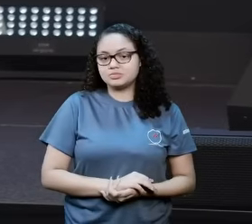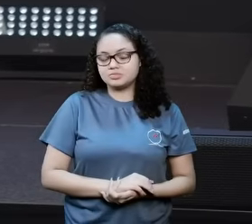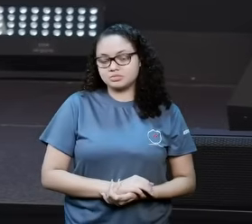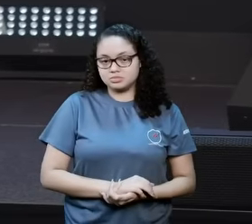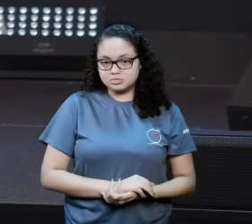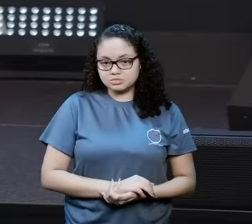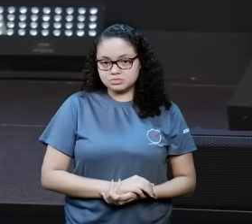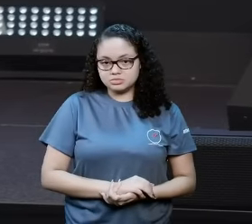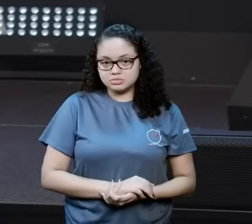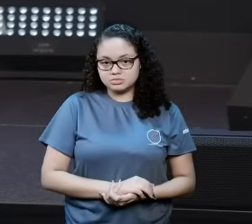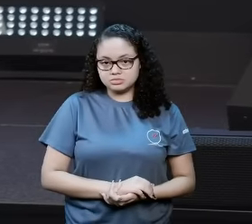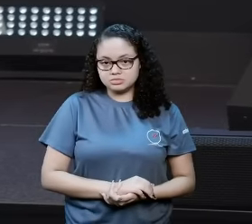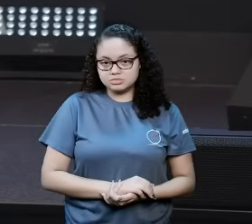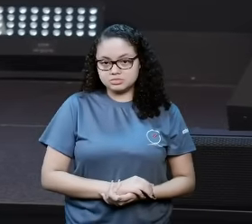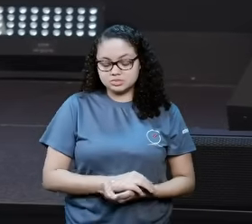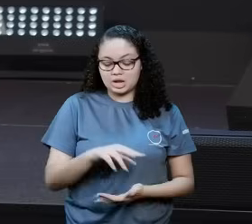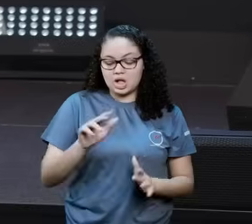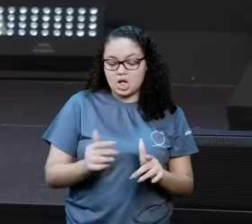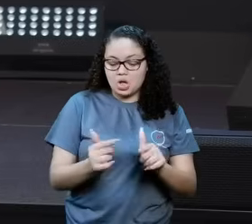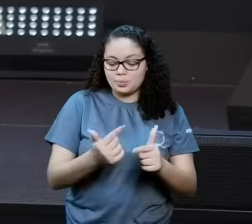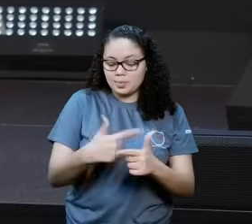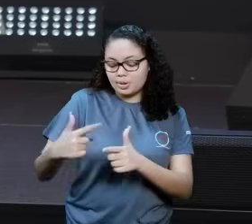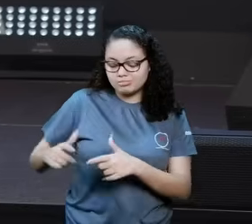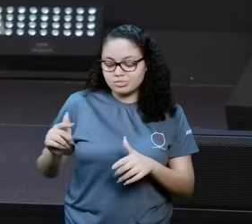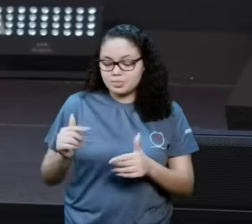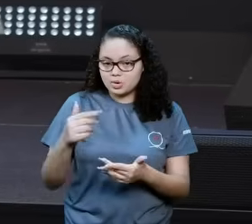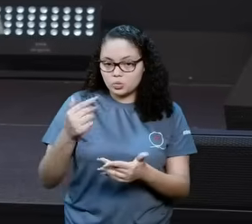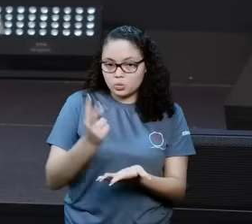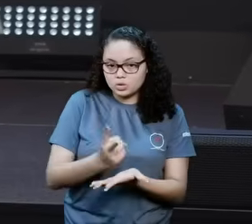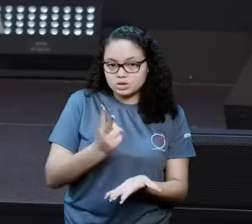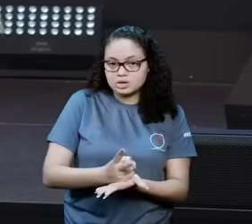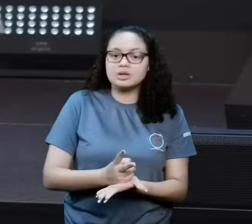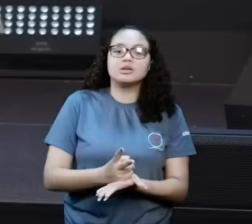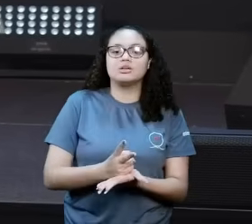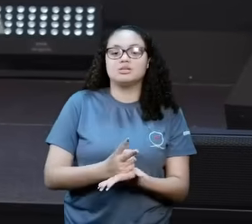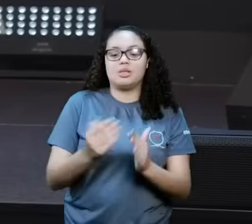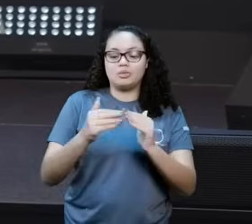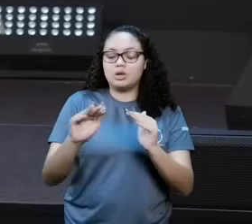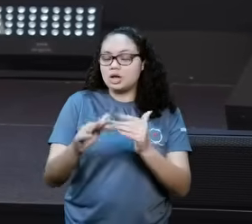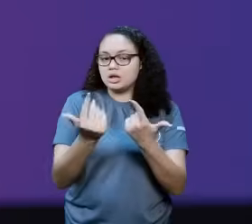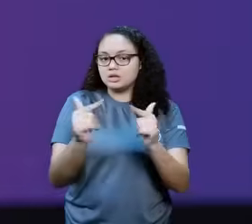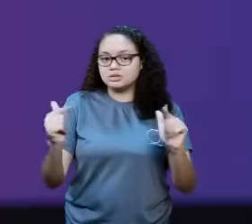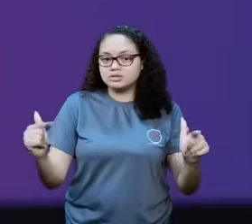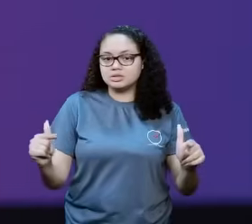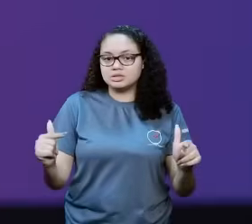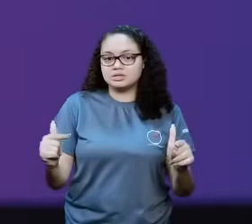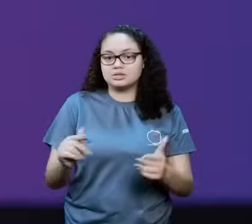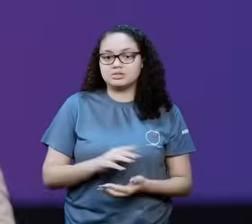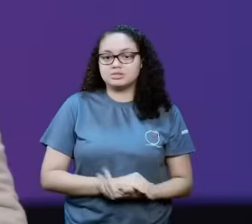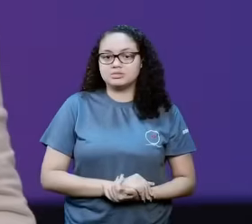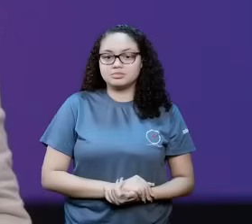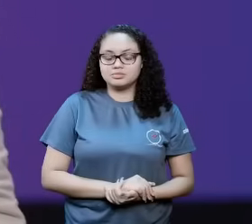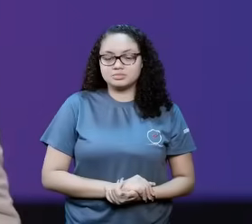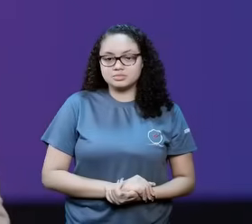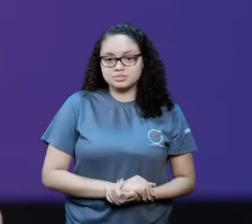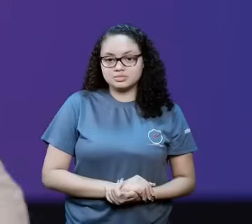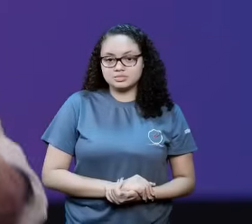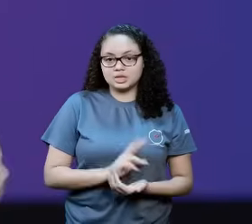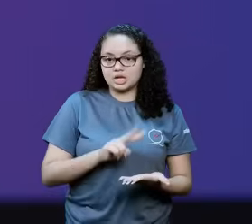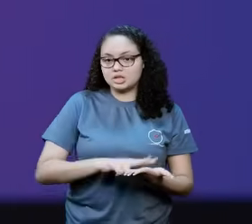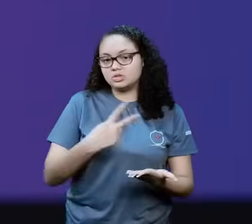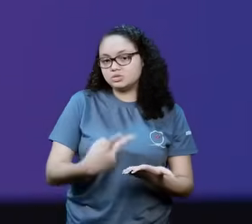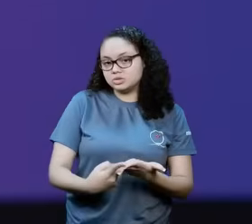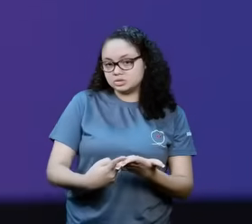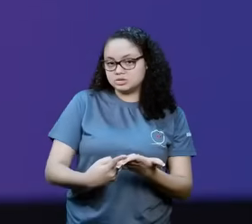assim: e me deixou lá. Eu particularmente gosto dessa versão porque não há incoerência nela. Há respaldo e abertura para essa tradução.